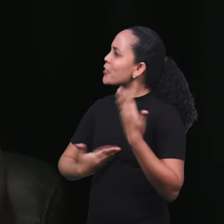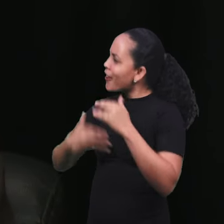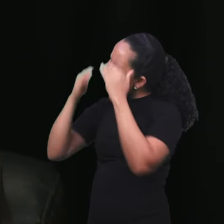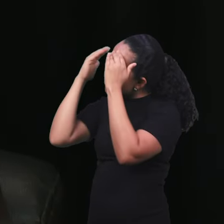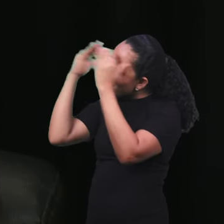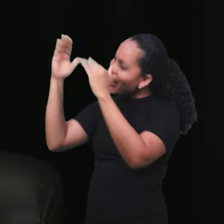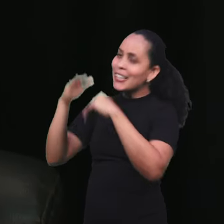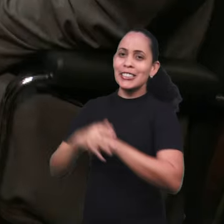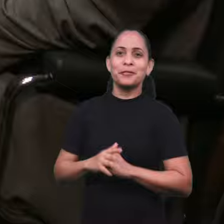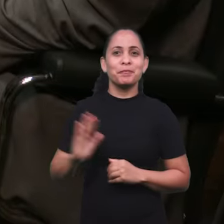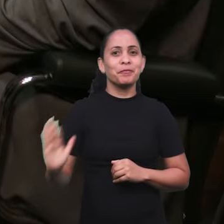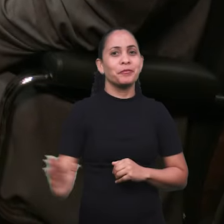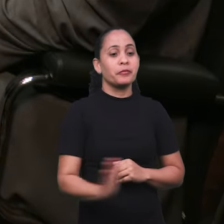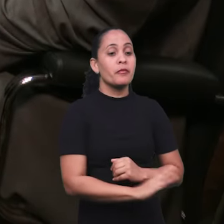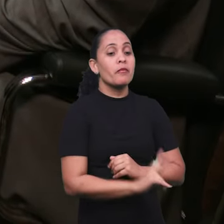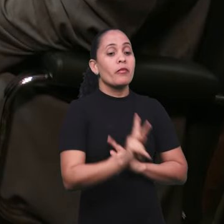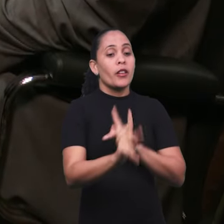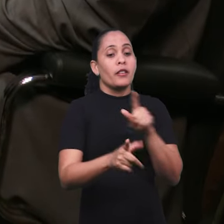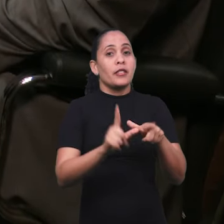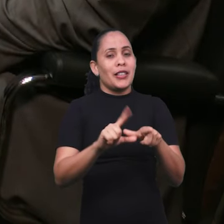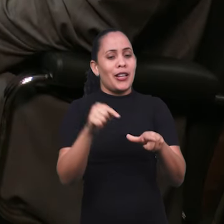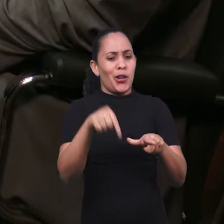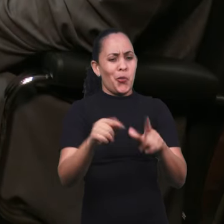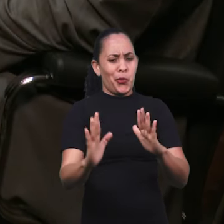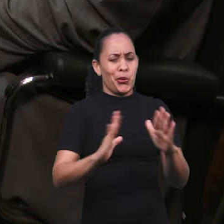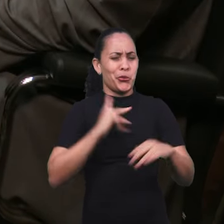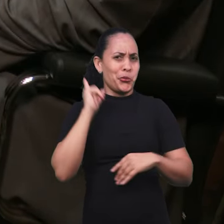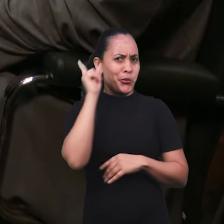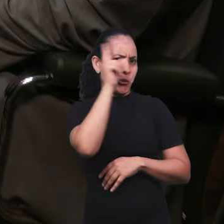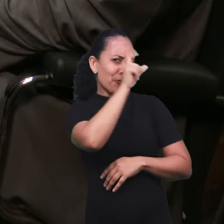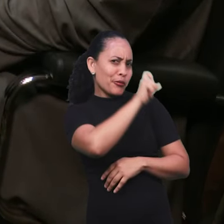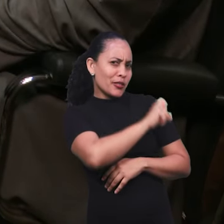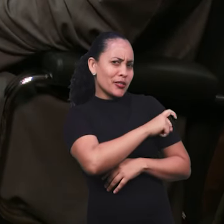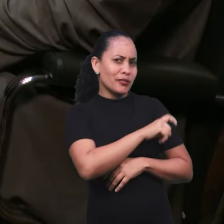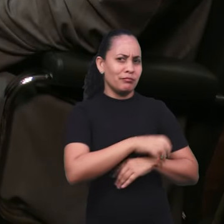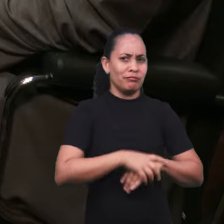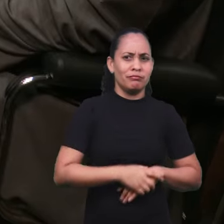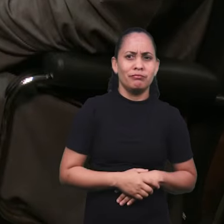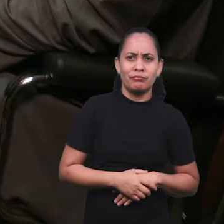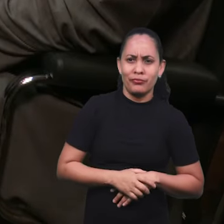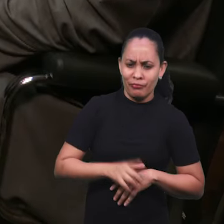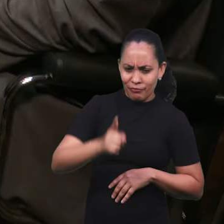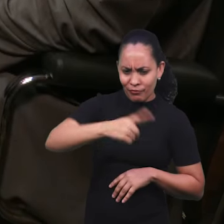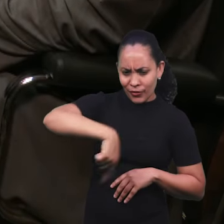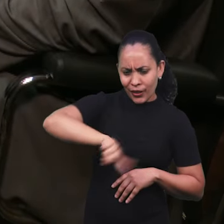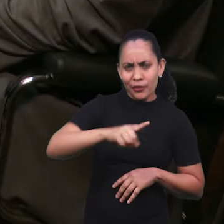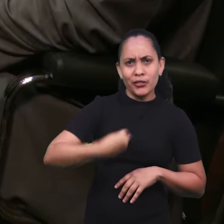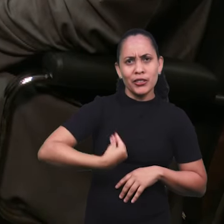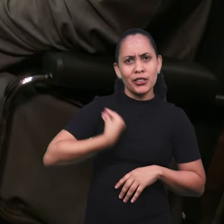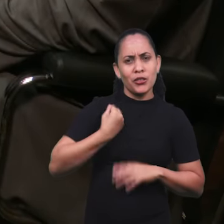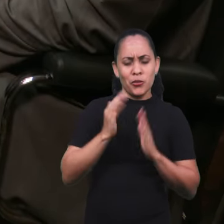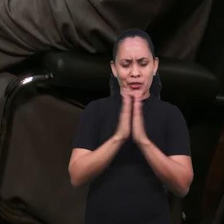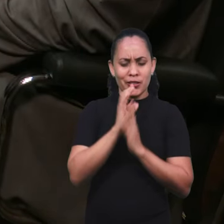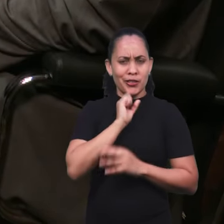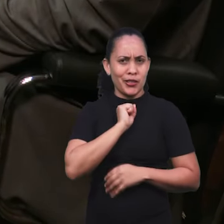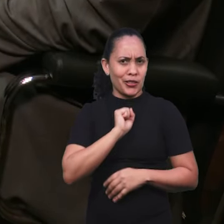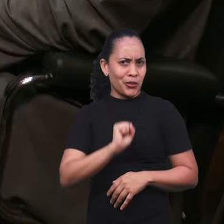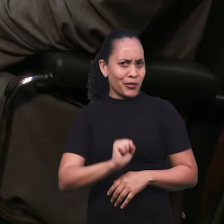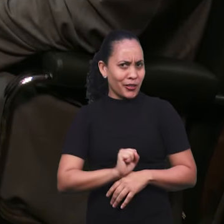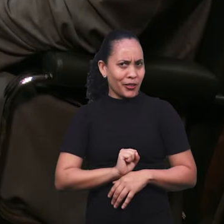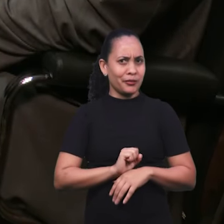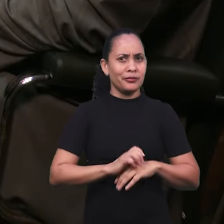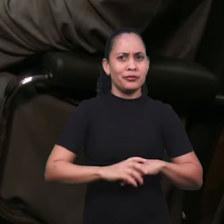ouve, né? Então isso é muito importante. Exato, exato. A Israel vinha numa situação muito difícil, né? Israel é uma